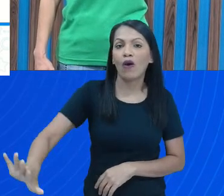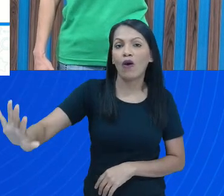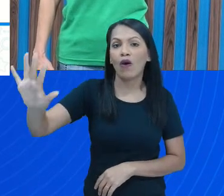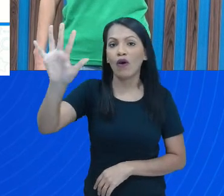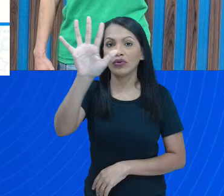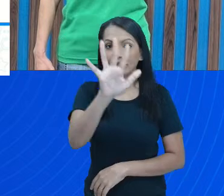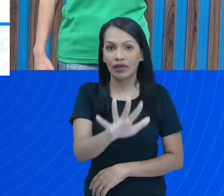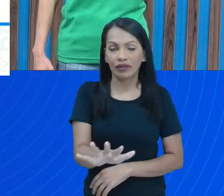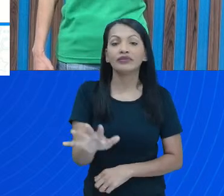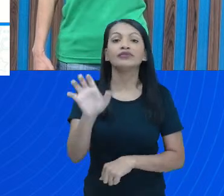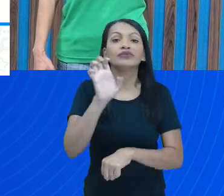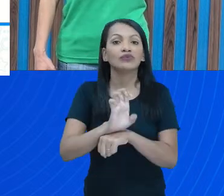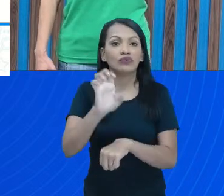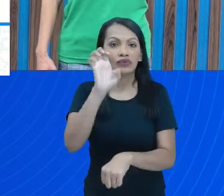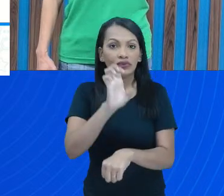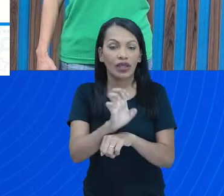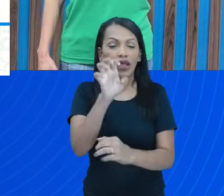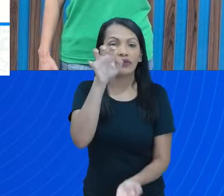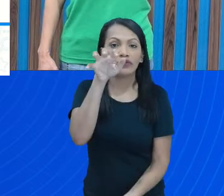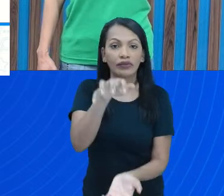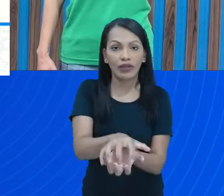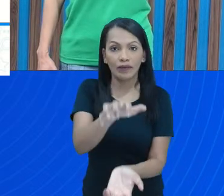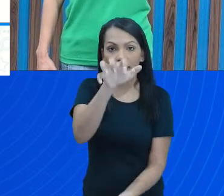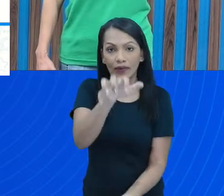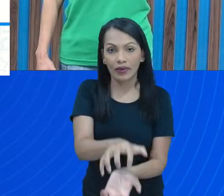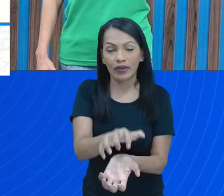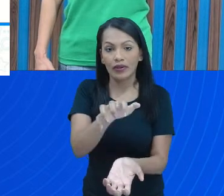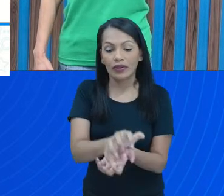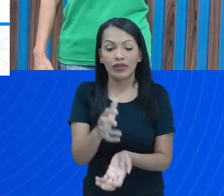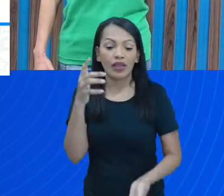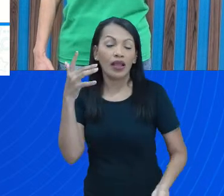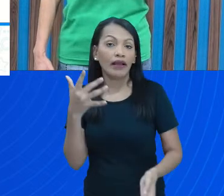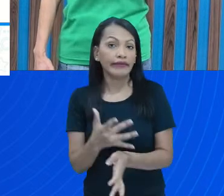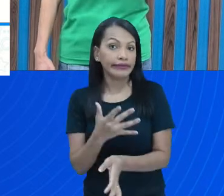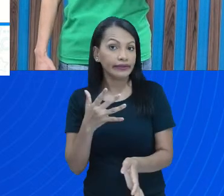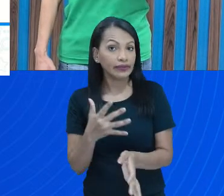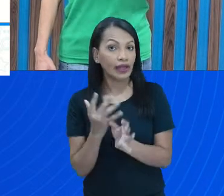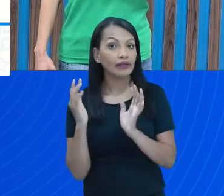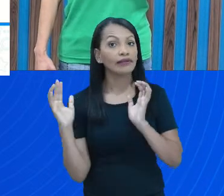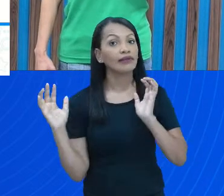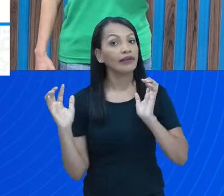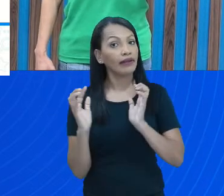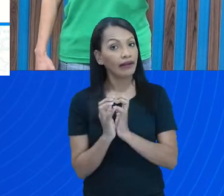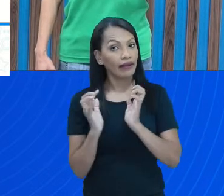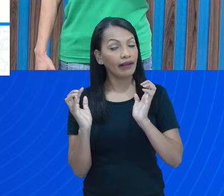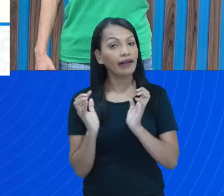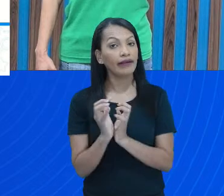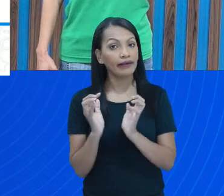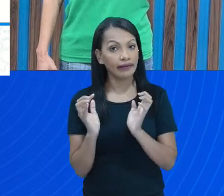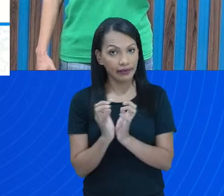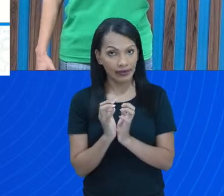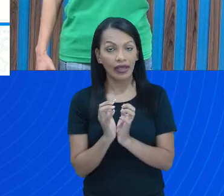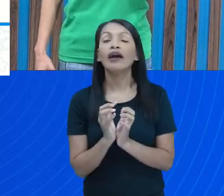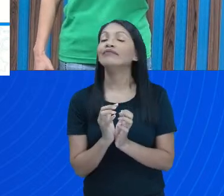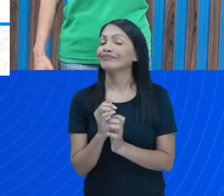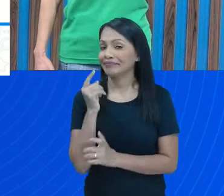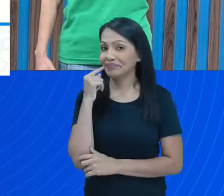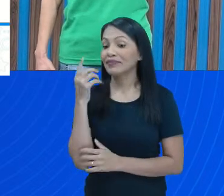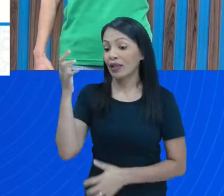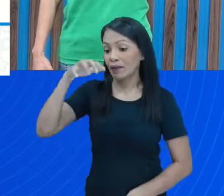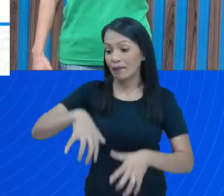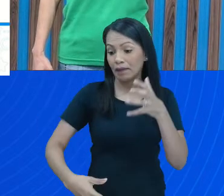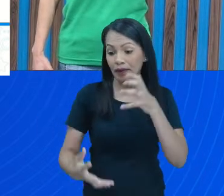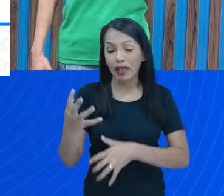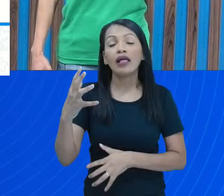de Pernambuco, na cidade de Recife. Olha só, a lenda me deu até possibilidade de